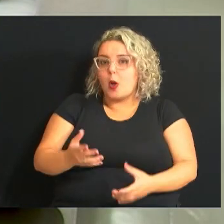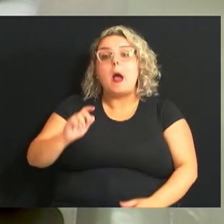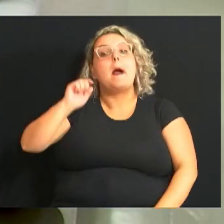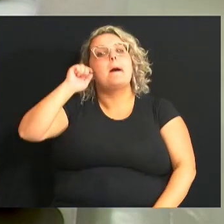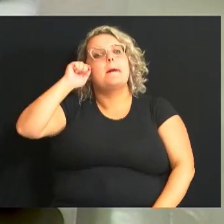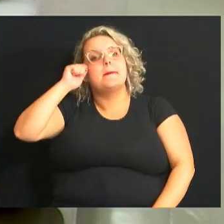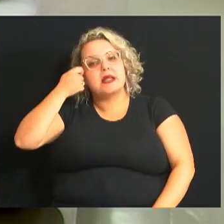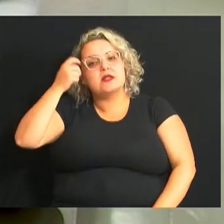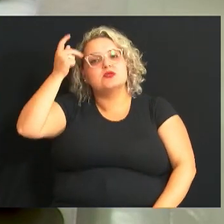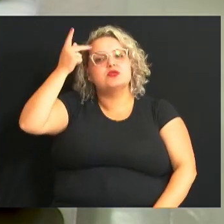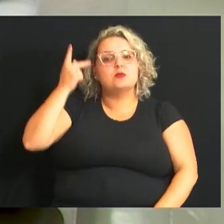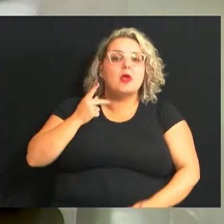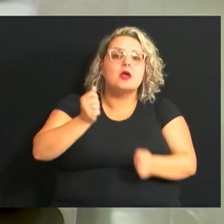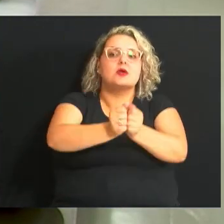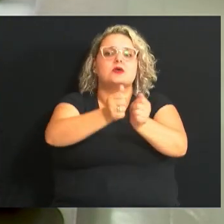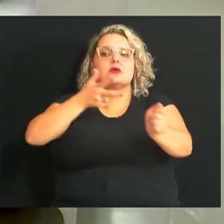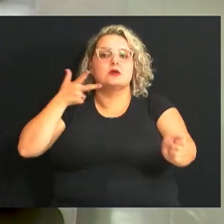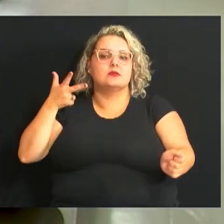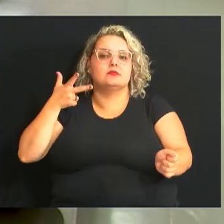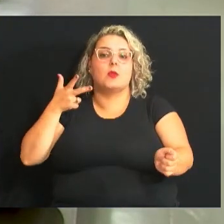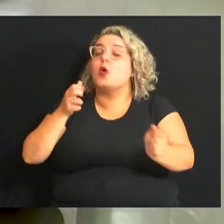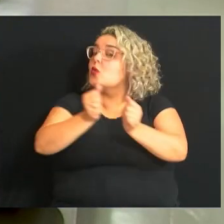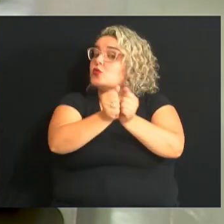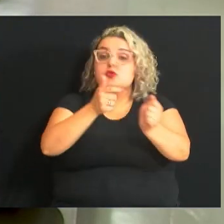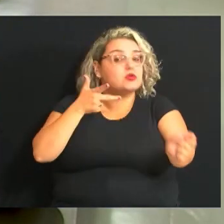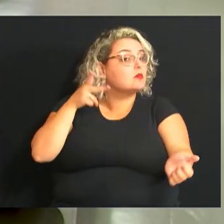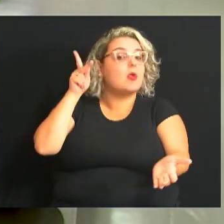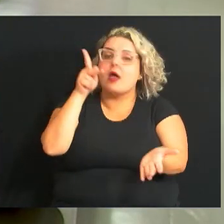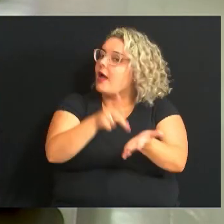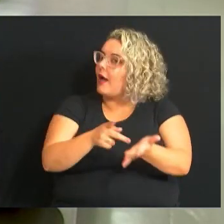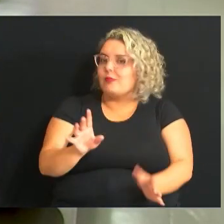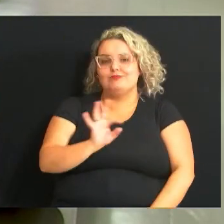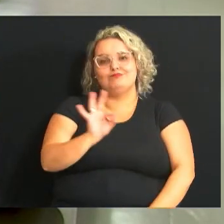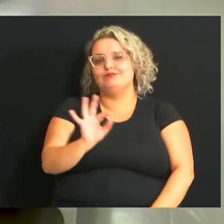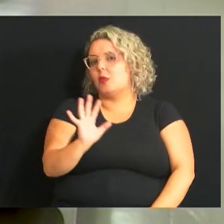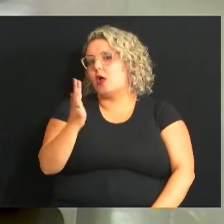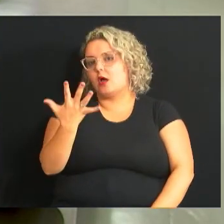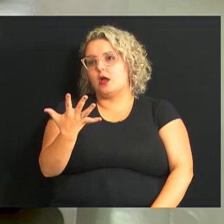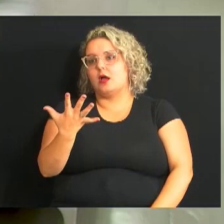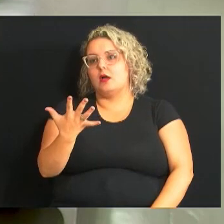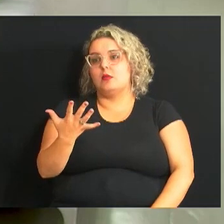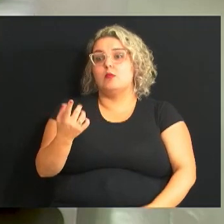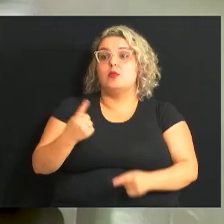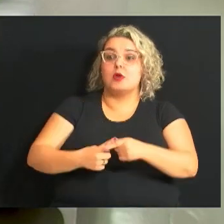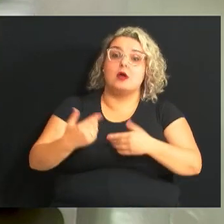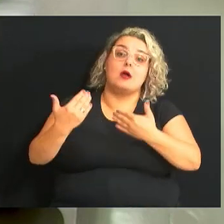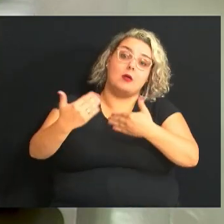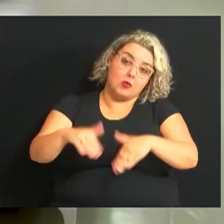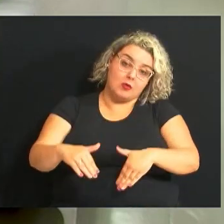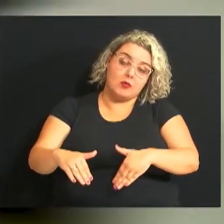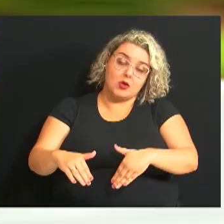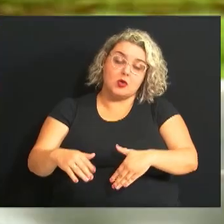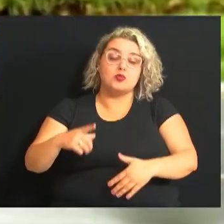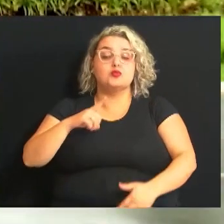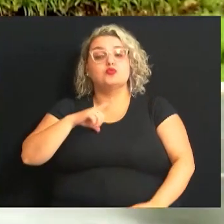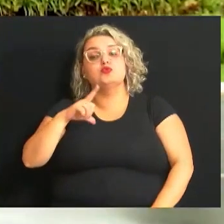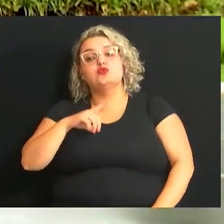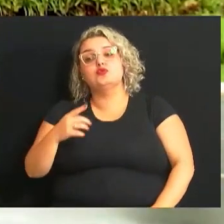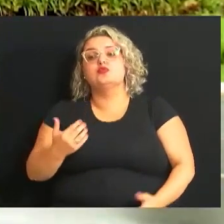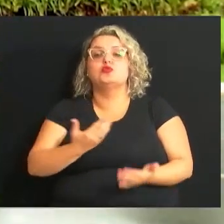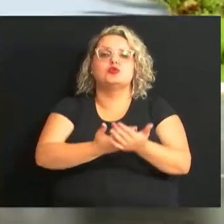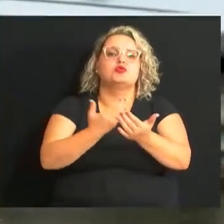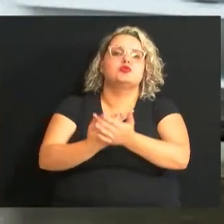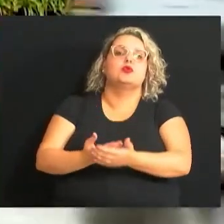indígenas não são efetivamente contemplados, porque a prova ela é feita a partir de um parâmetro em que um tipo de escolaridade que pretos e